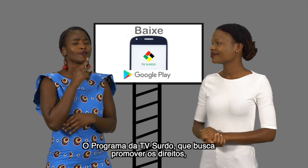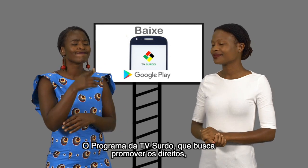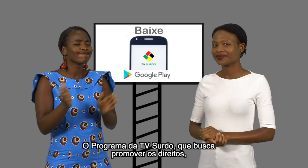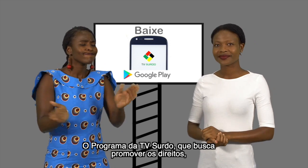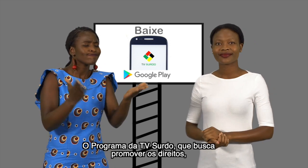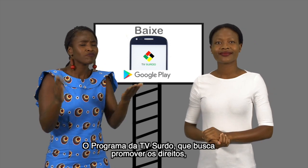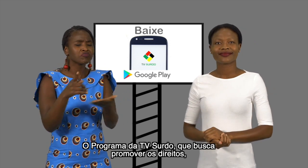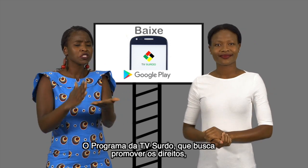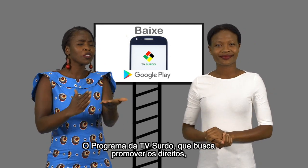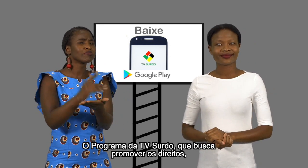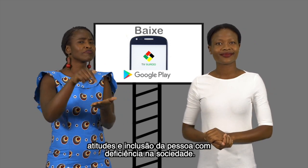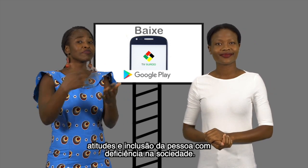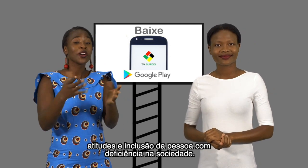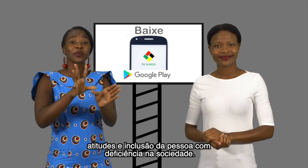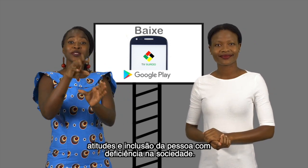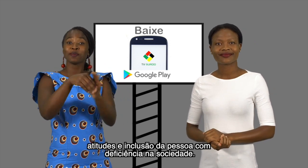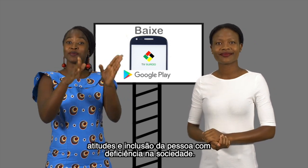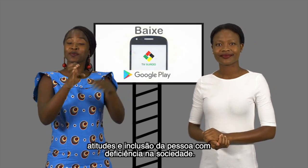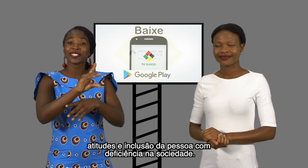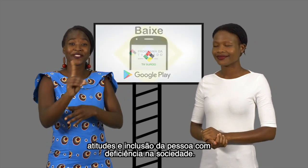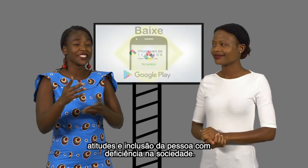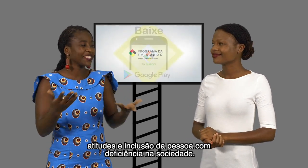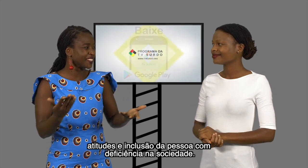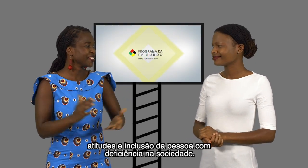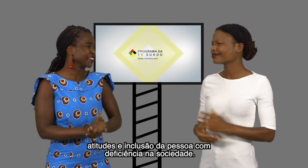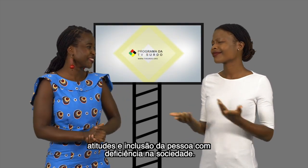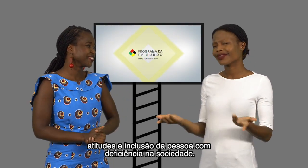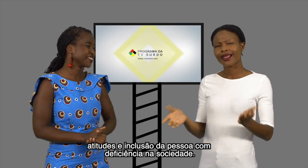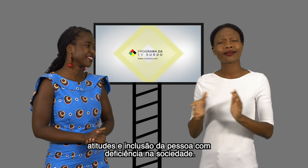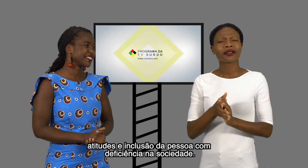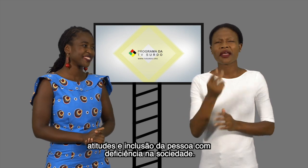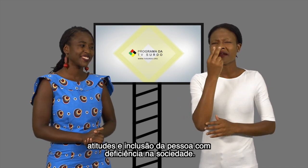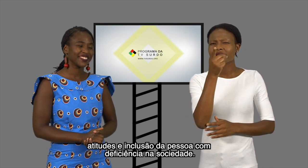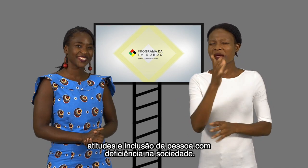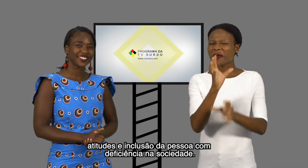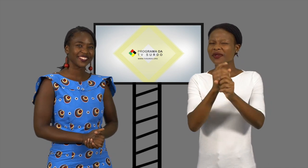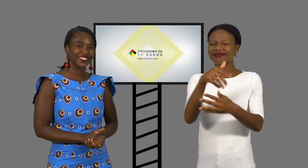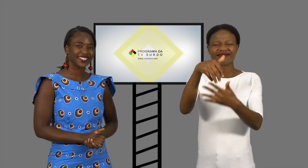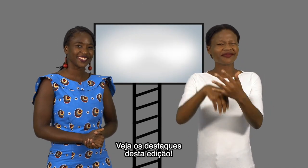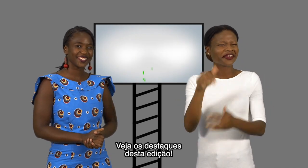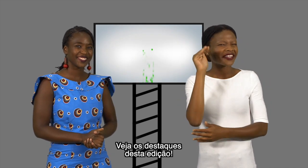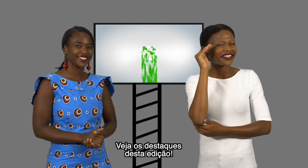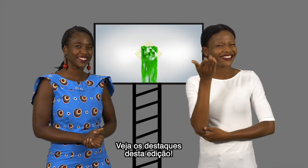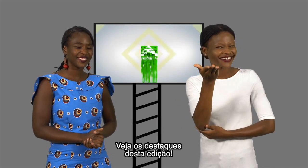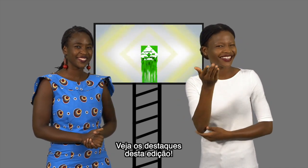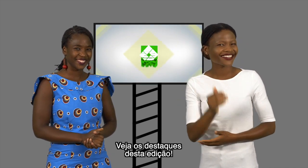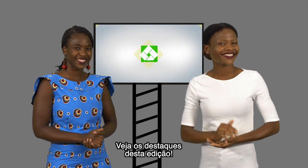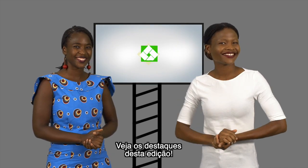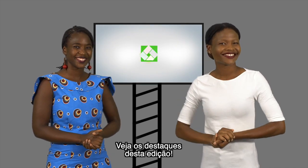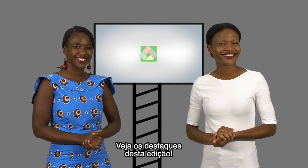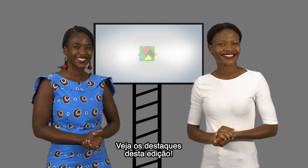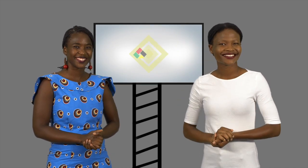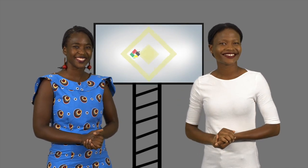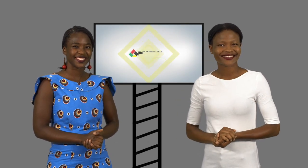busca promover os direitos, atitudes e inclusão da pessoa com deficiência na sociedade. Veja os destaques